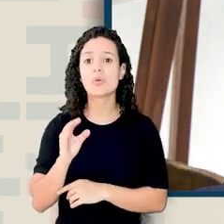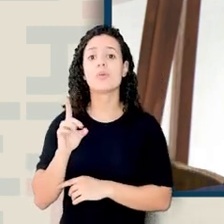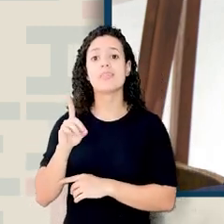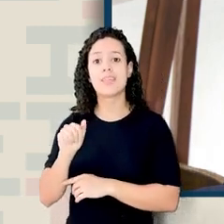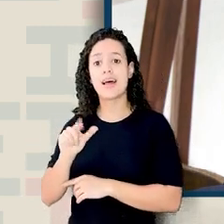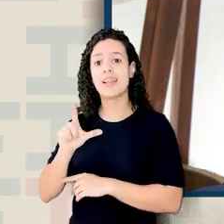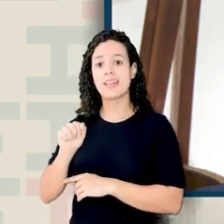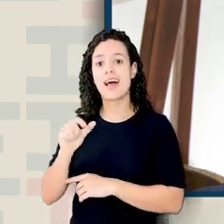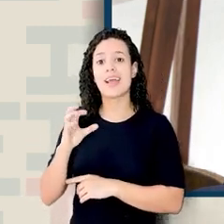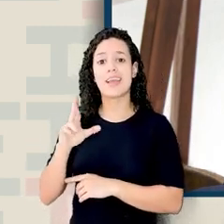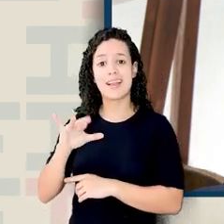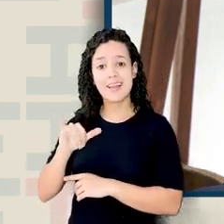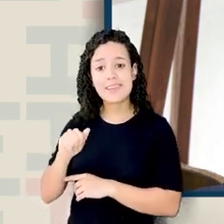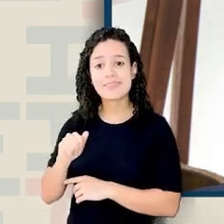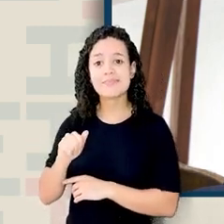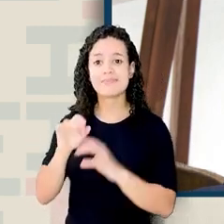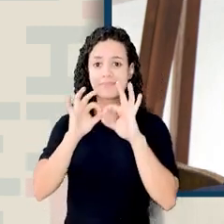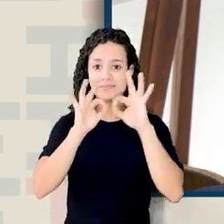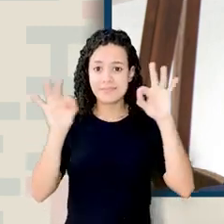da lacraia.